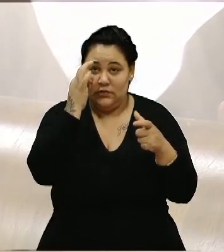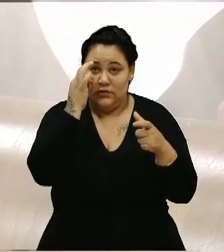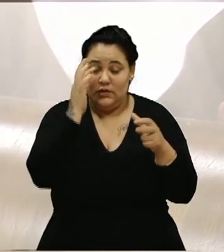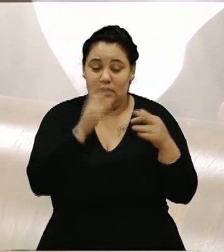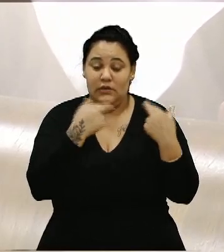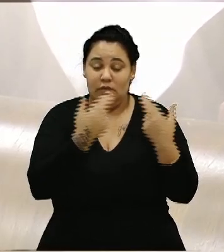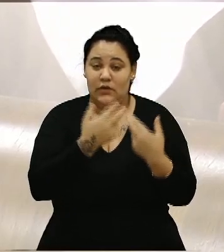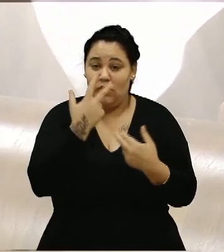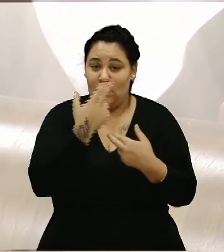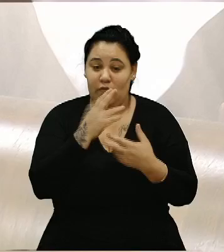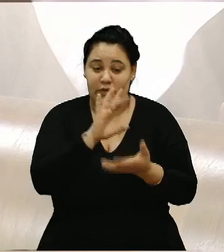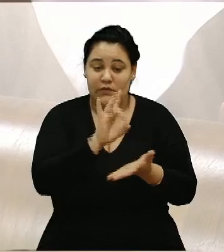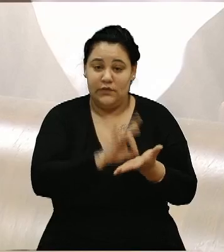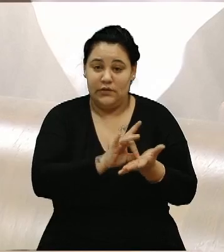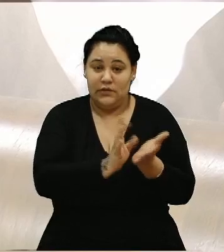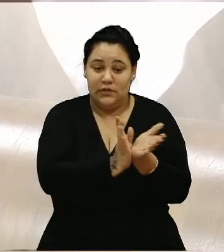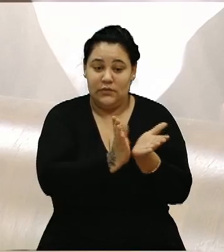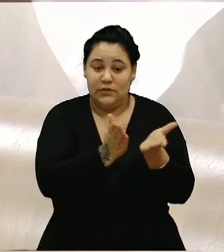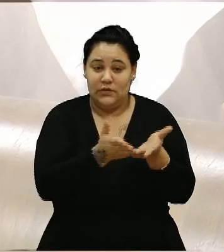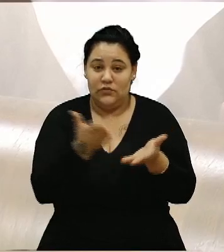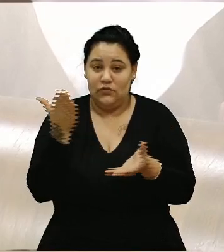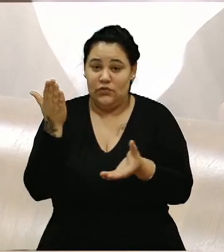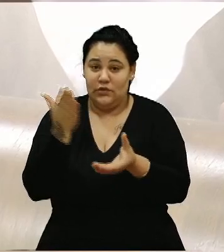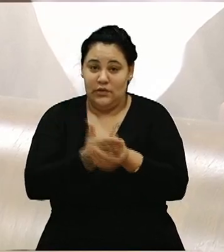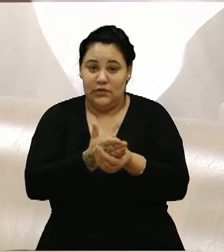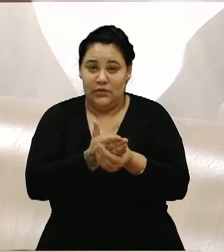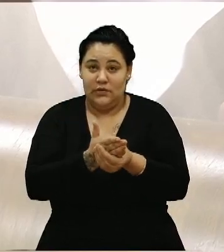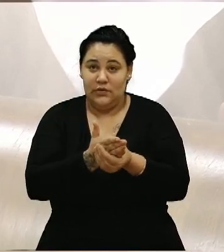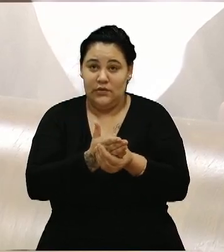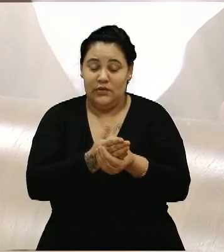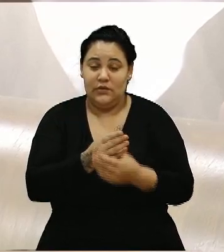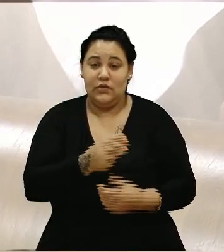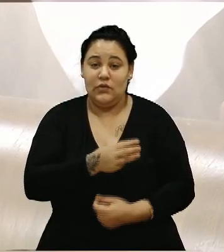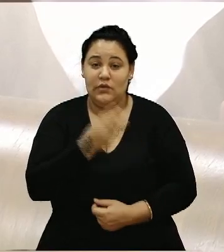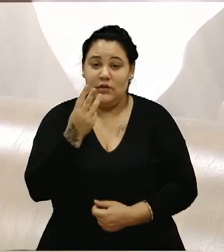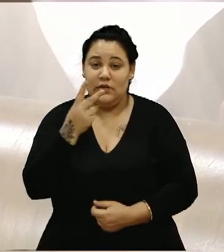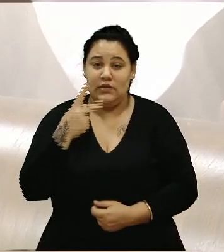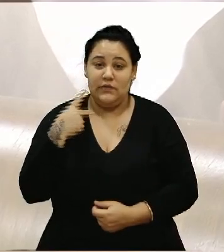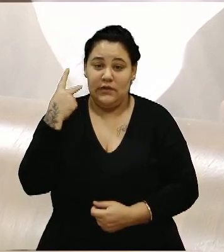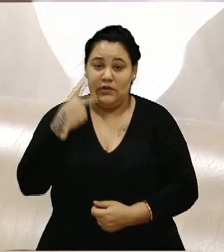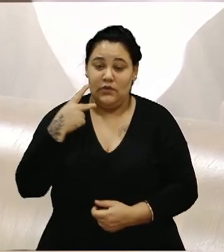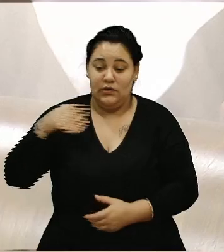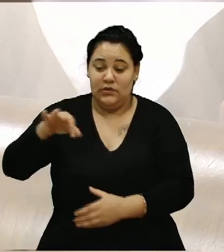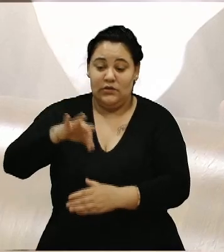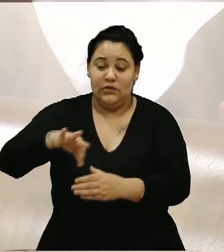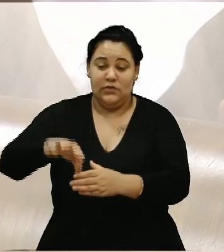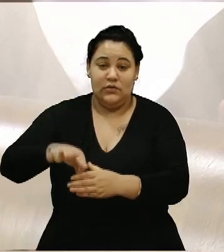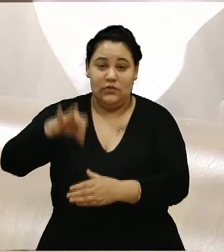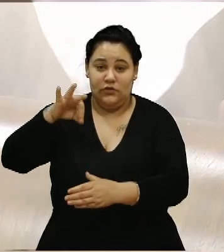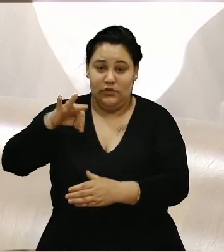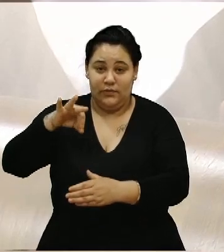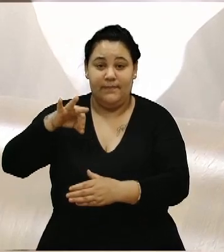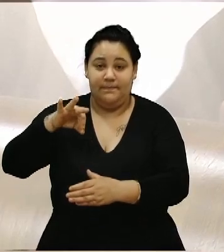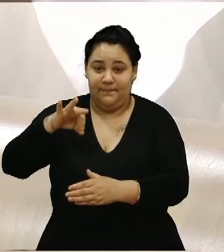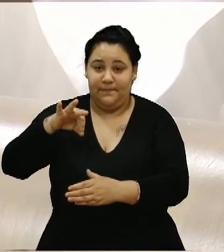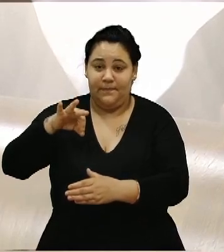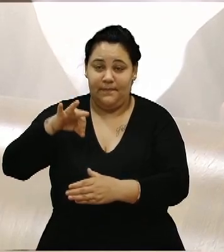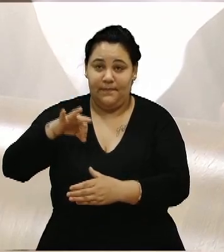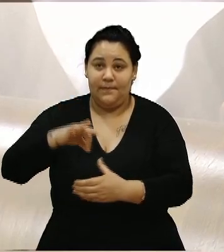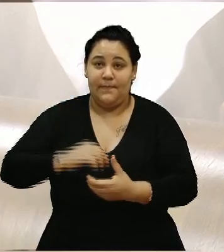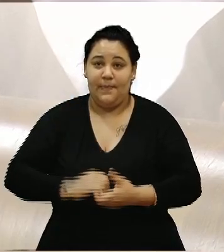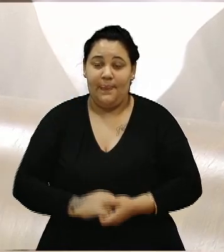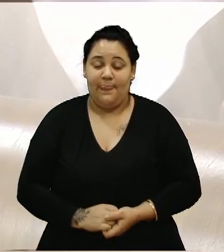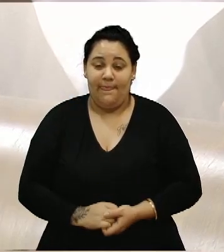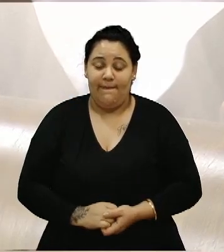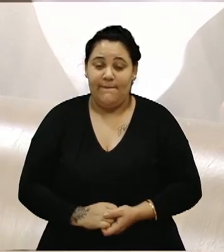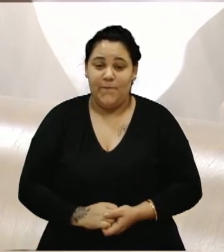será constituída a comissão processante, com 3 vereadores sorteados entre os desimpedidos,